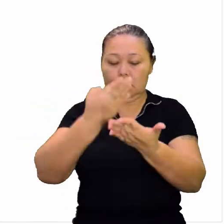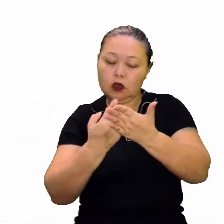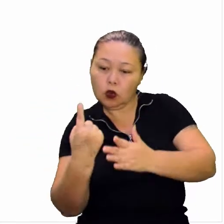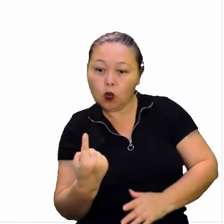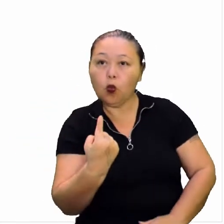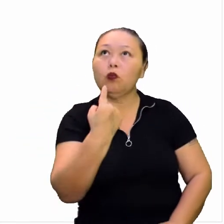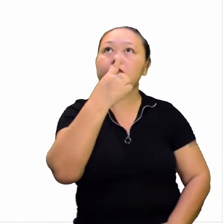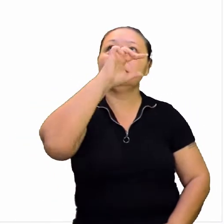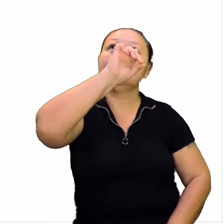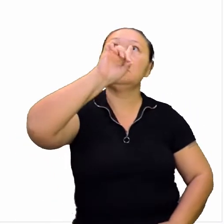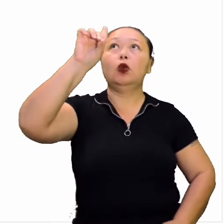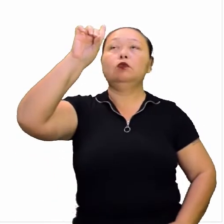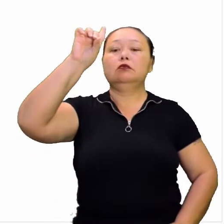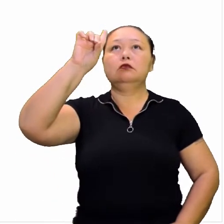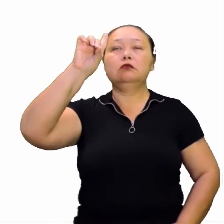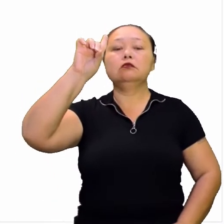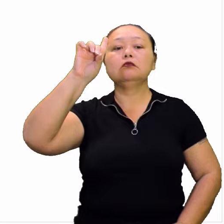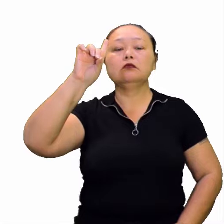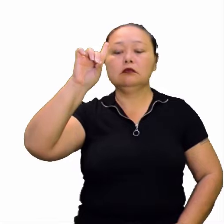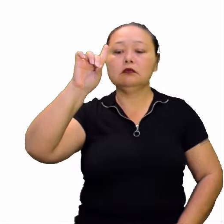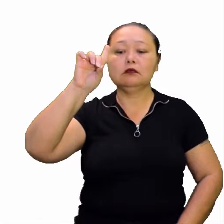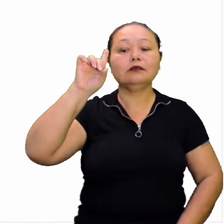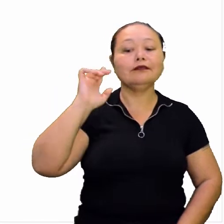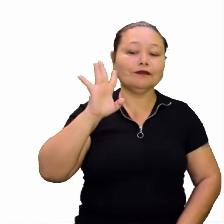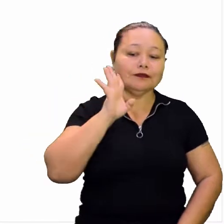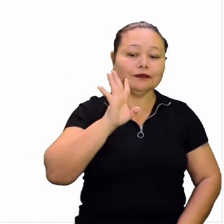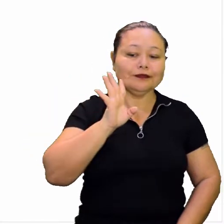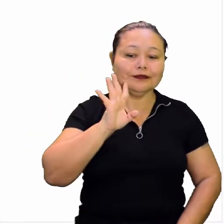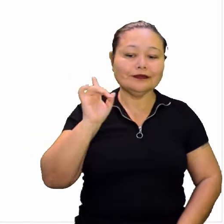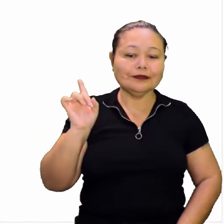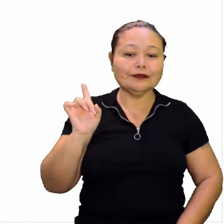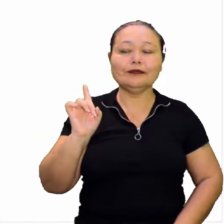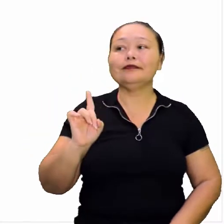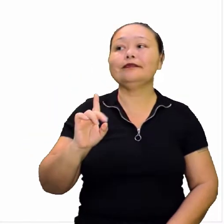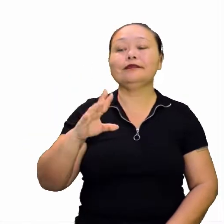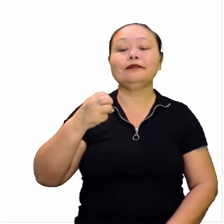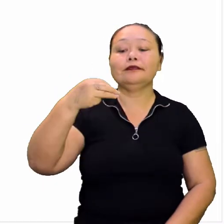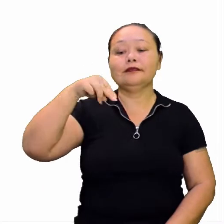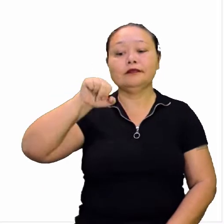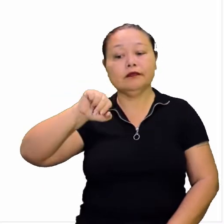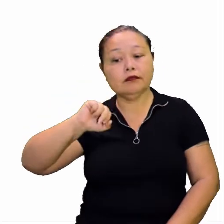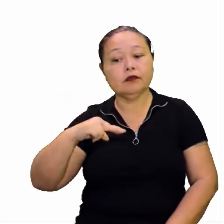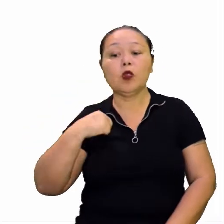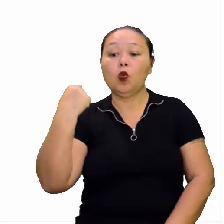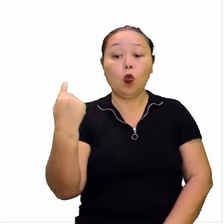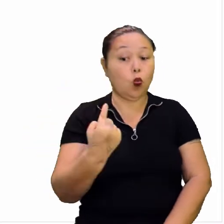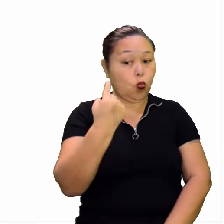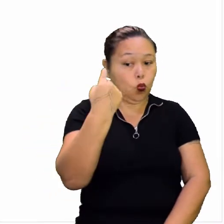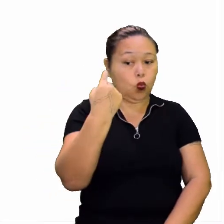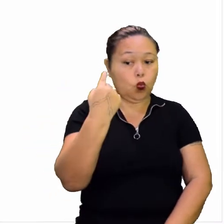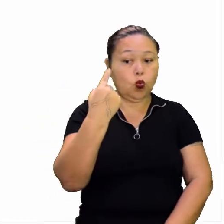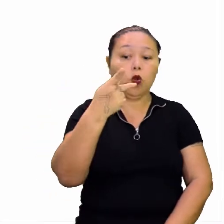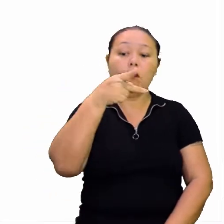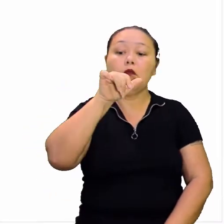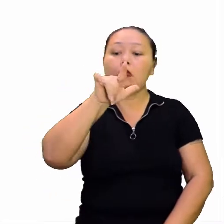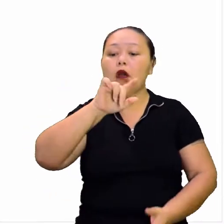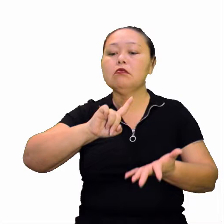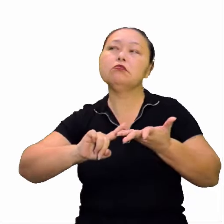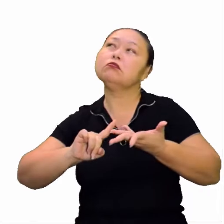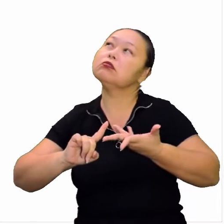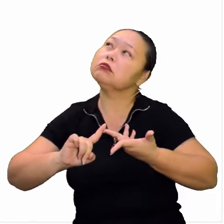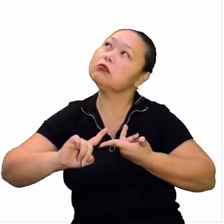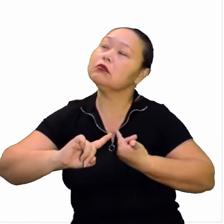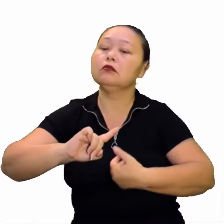acreditava em um Deus. Olha que legal. Mono de um, polio de